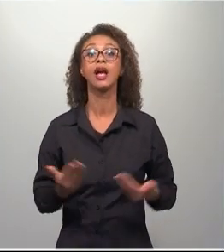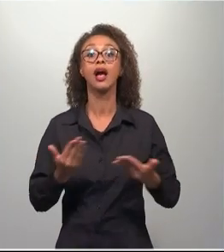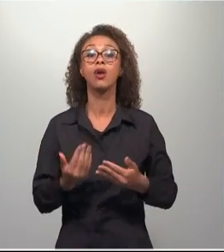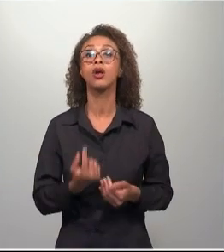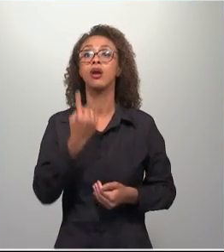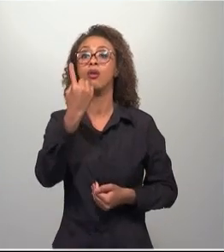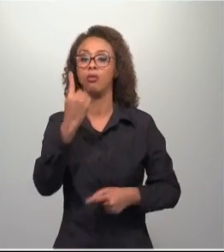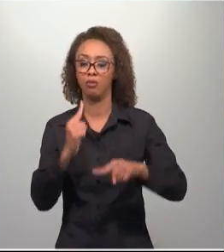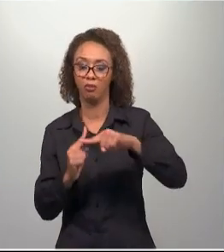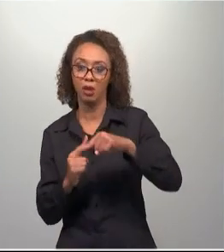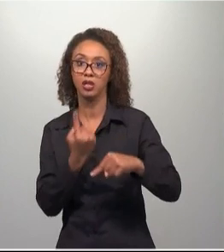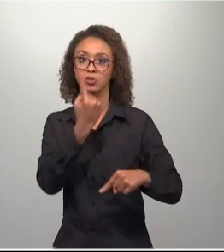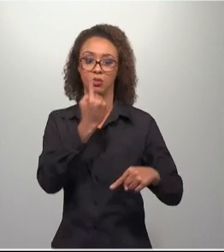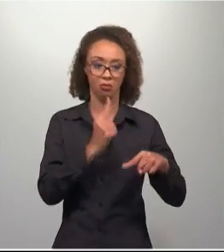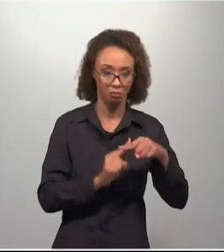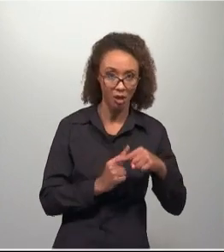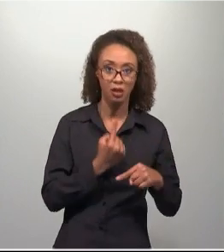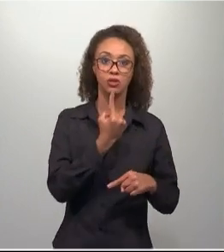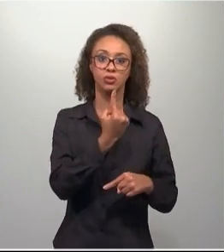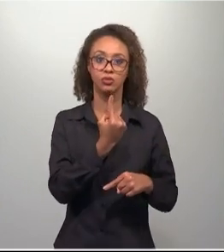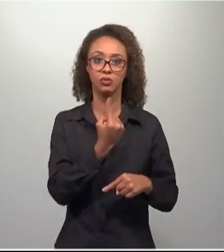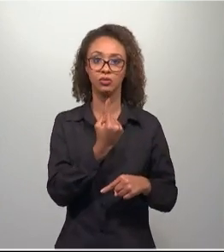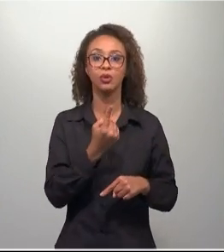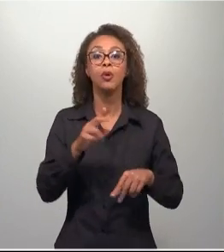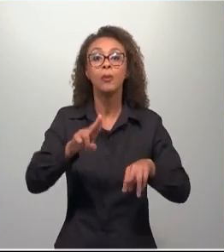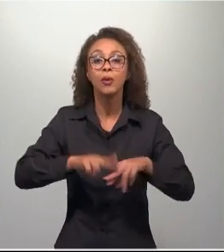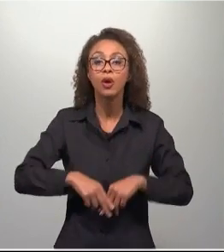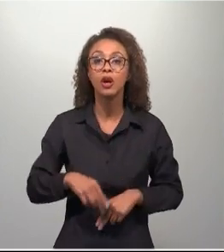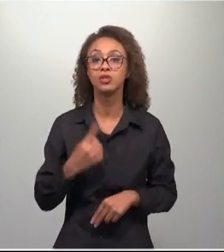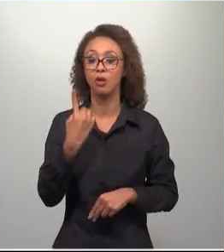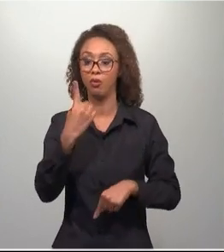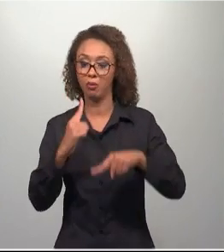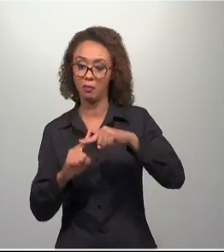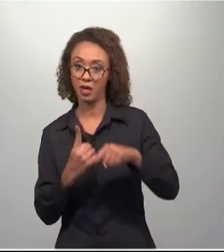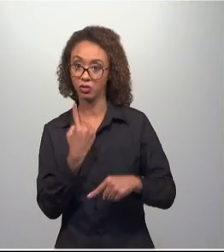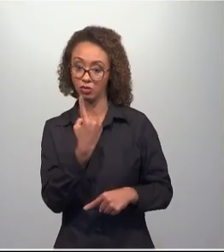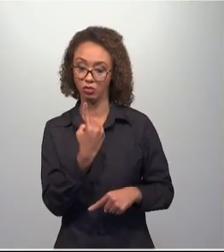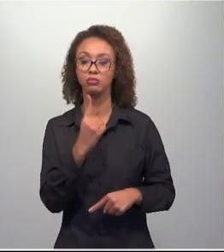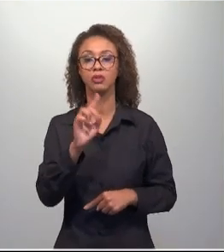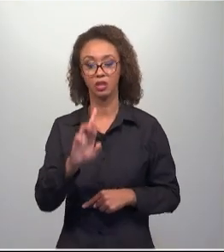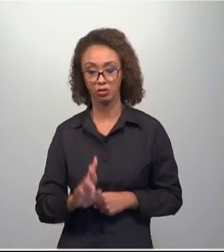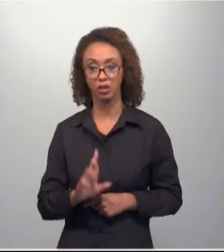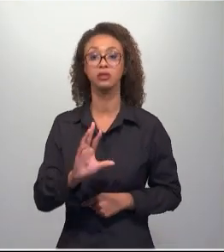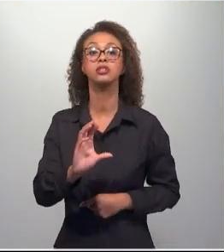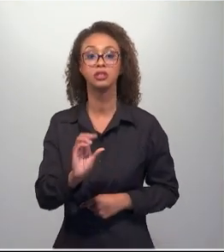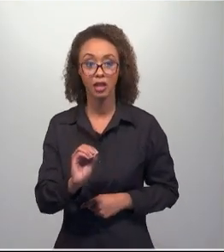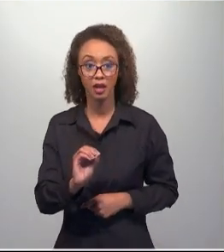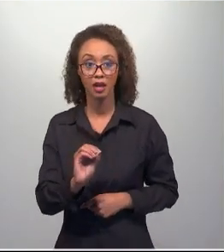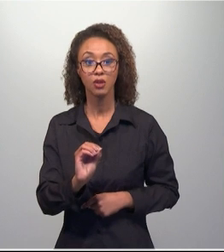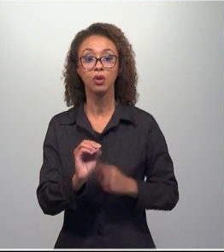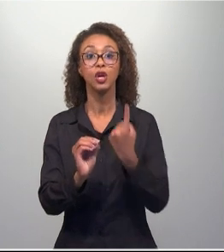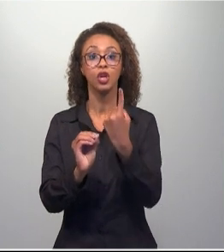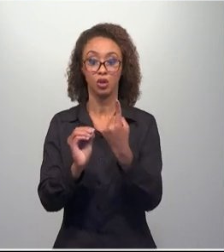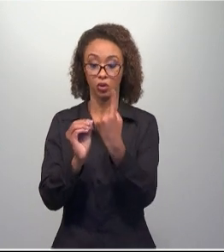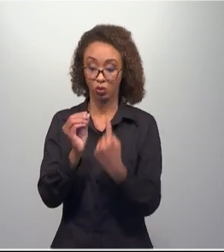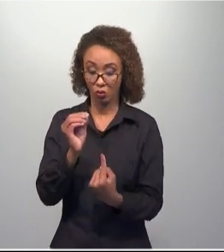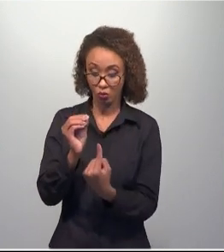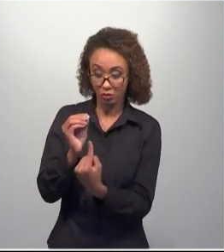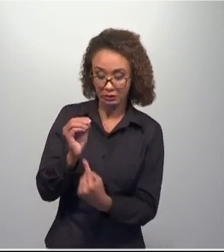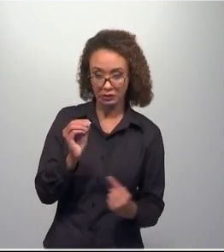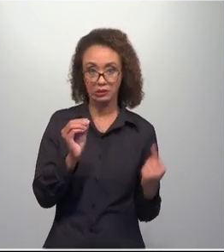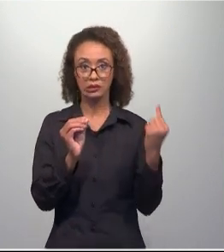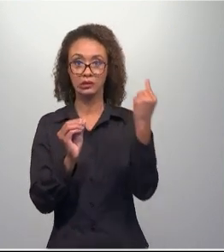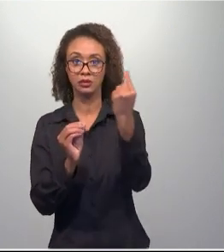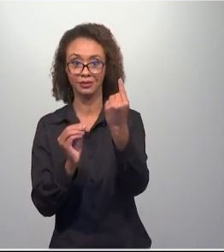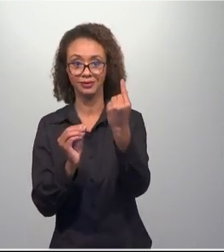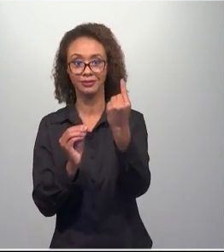eu tenho mais 100 + 1 e veio um de novo aqui 1 a 0 mais